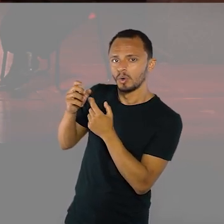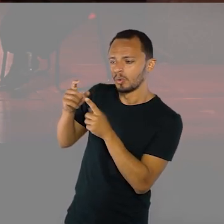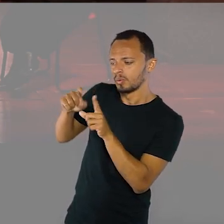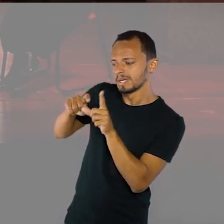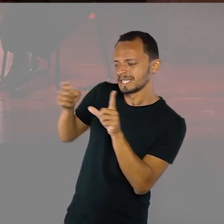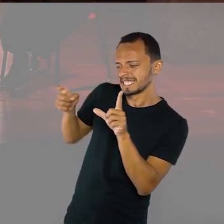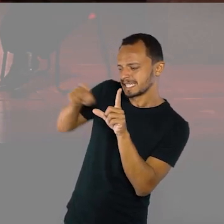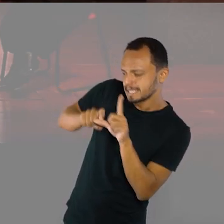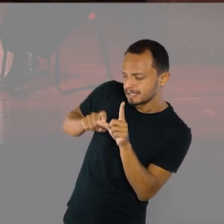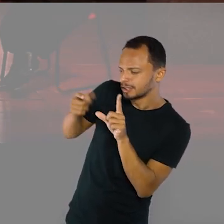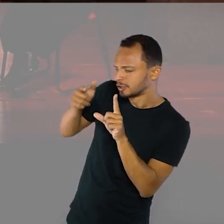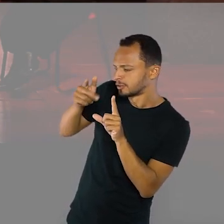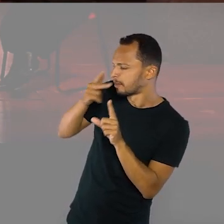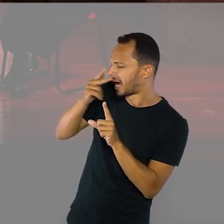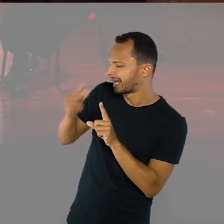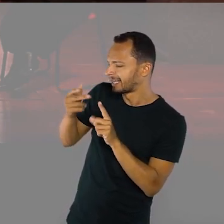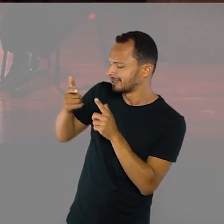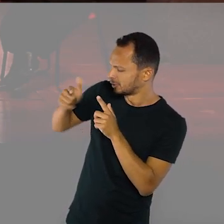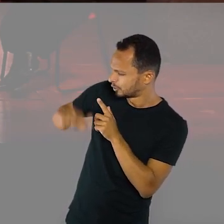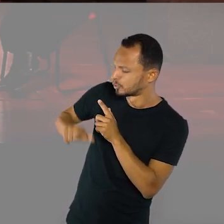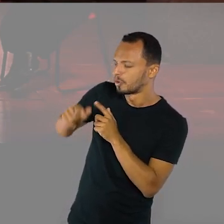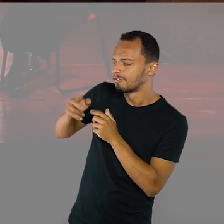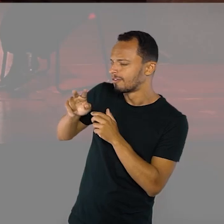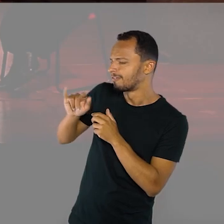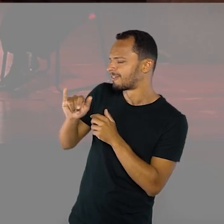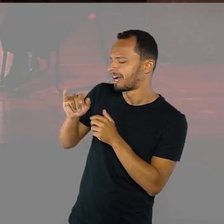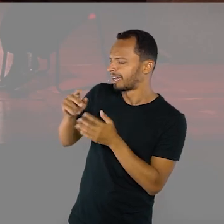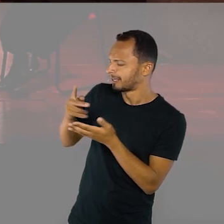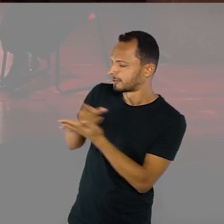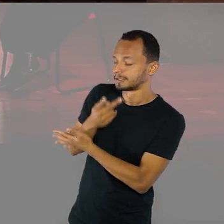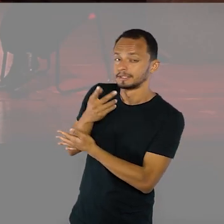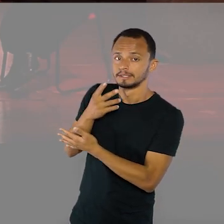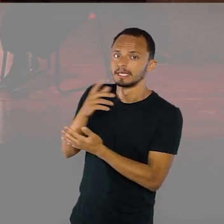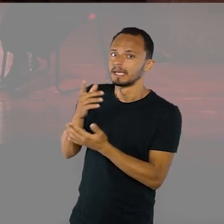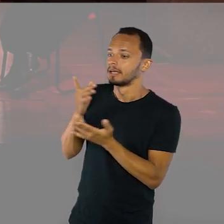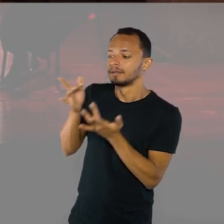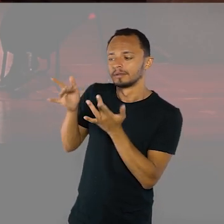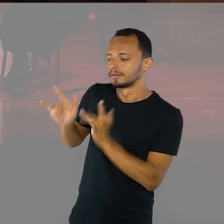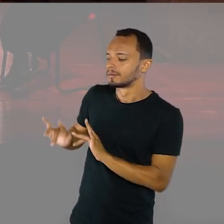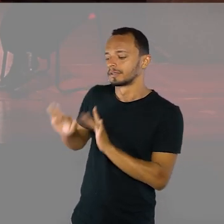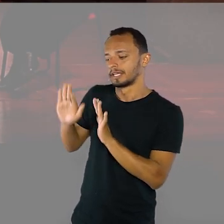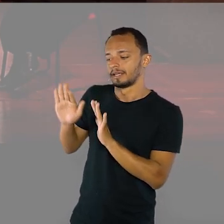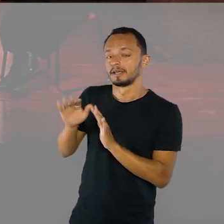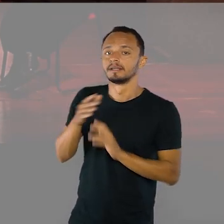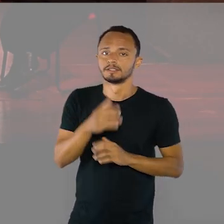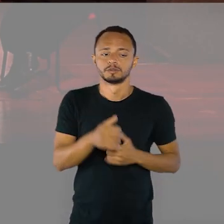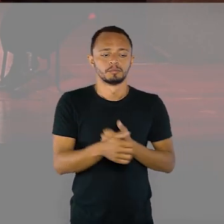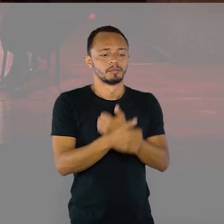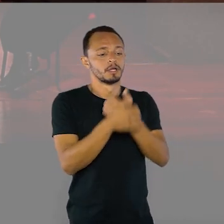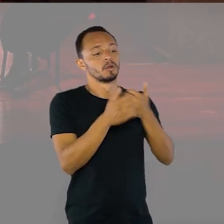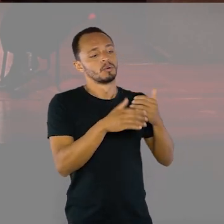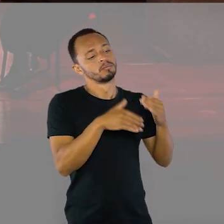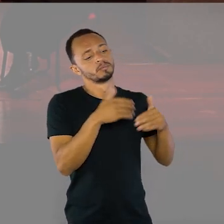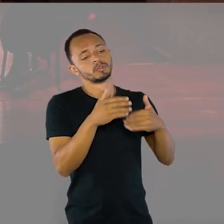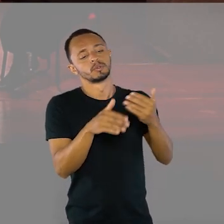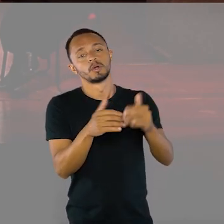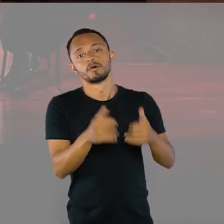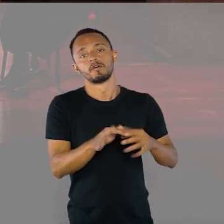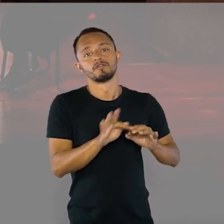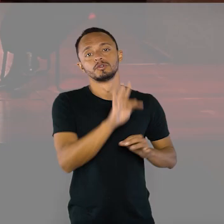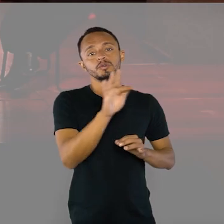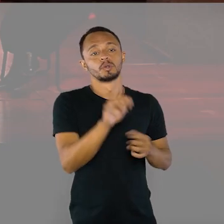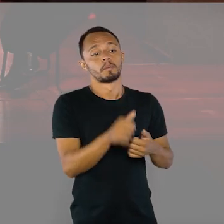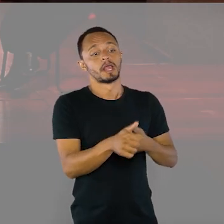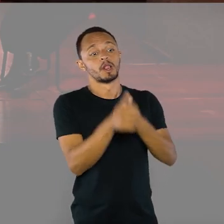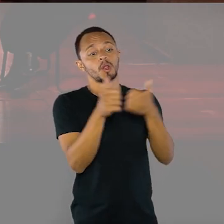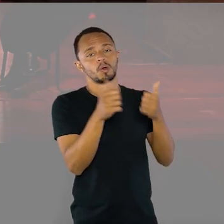de aula, que a gente possa pensar nesse futuro diferente que a gente quer construir, a partir das imagens, a partir da história,